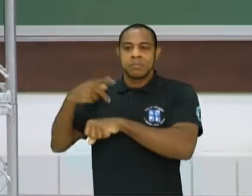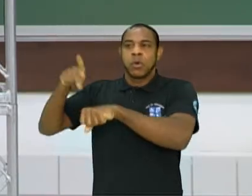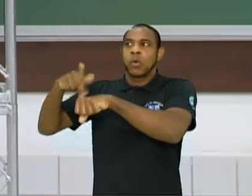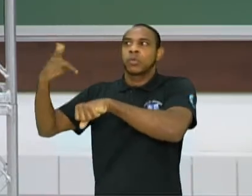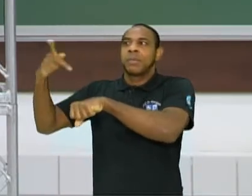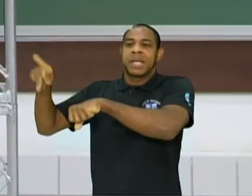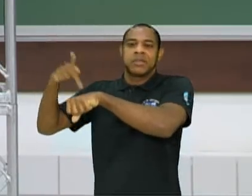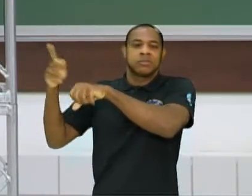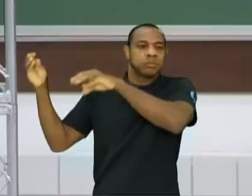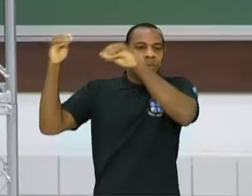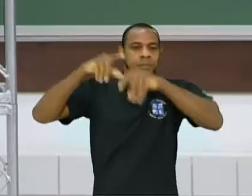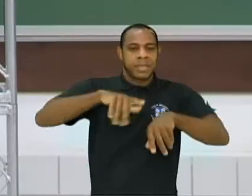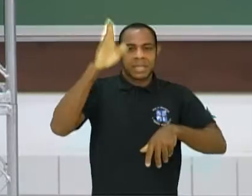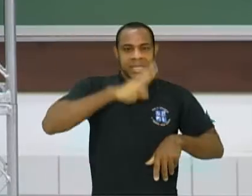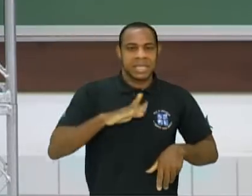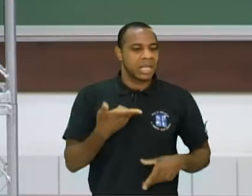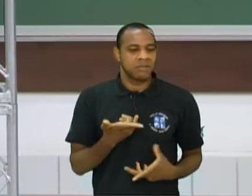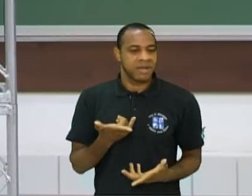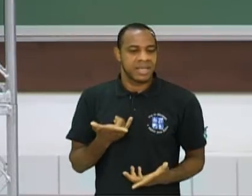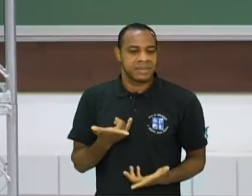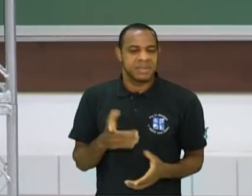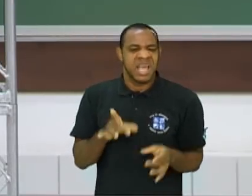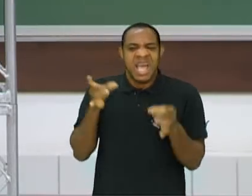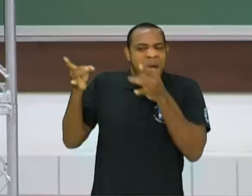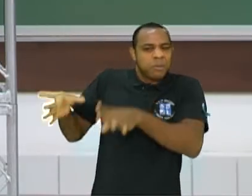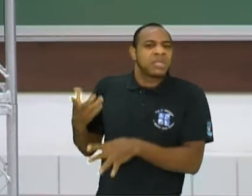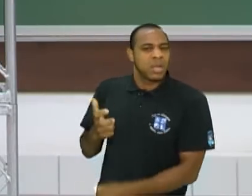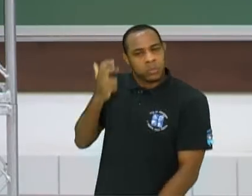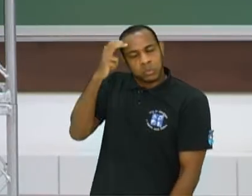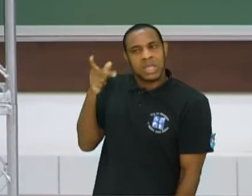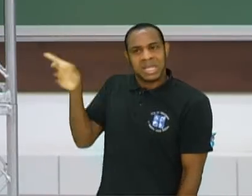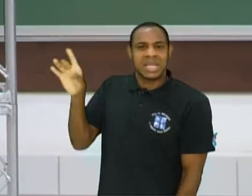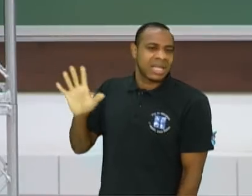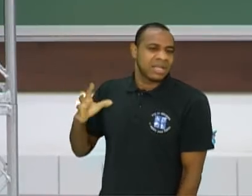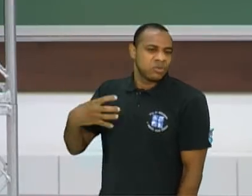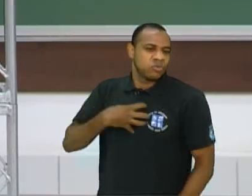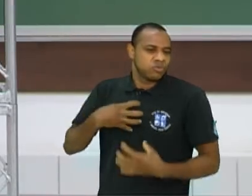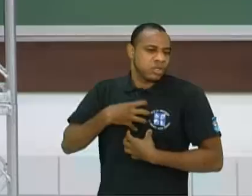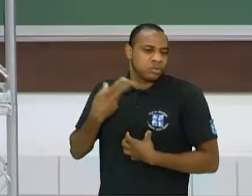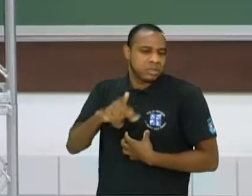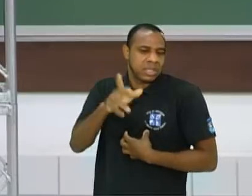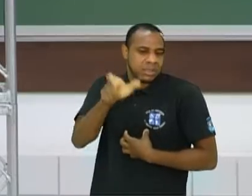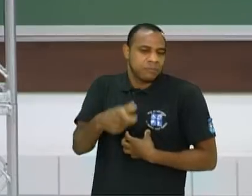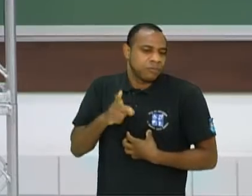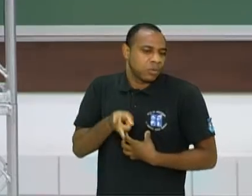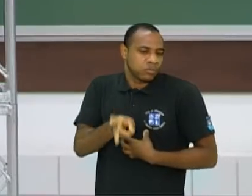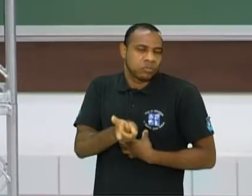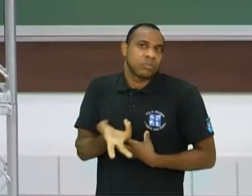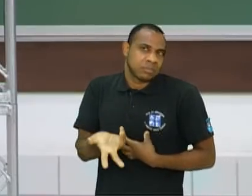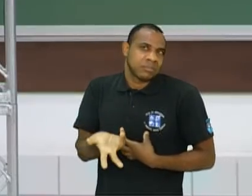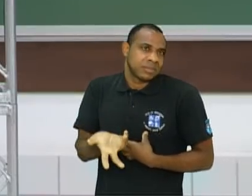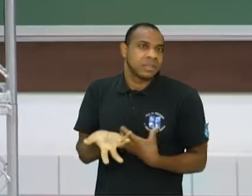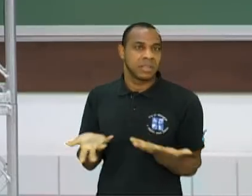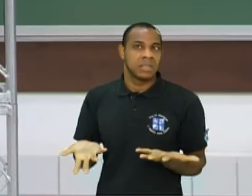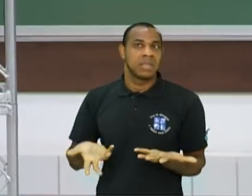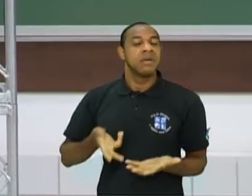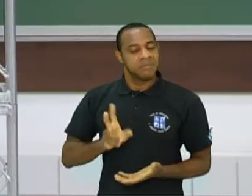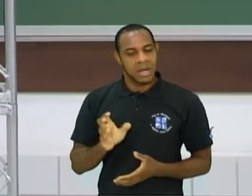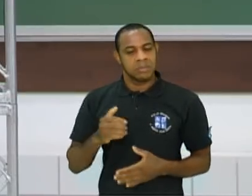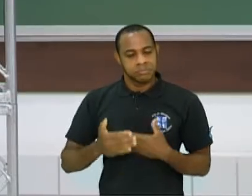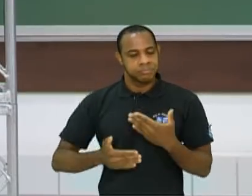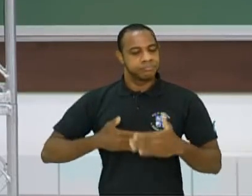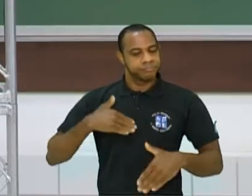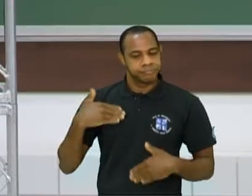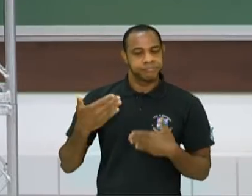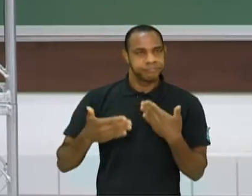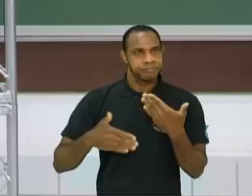dela pensar, a maneira dela agir lá e começar de um dia para o outro agir como o país onde ela mudou. Não, isso vai acontecendo,